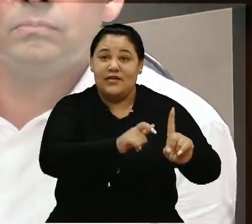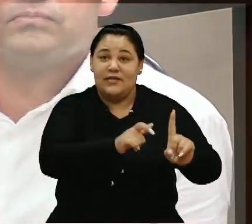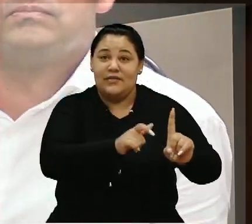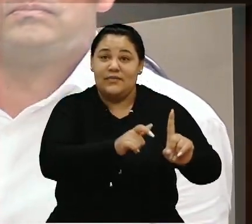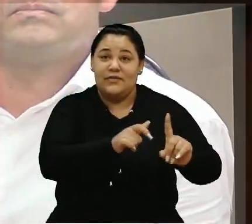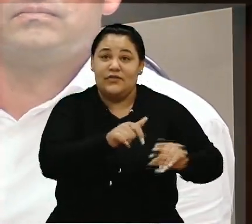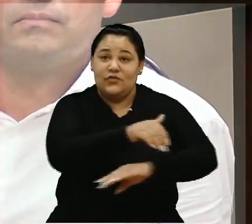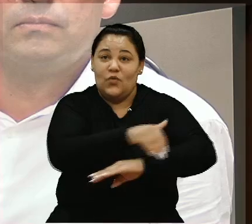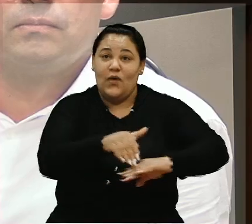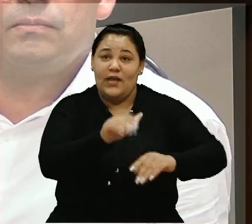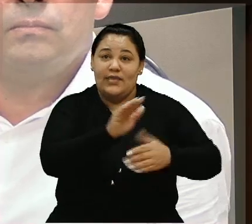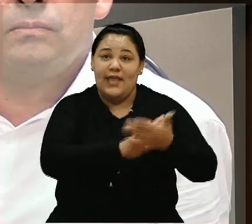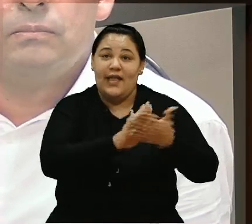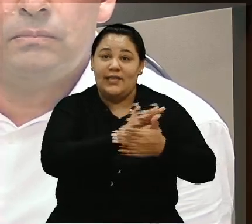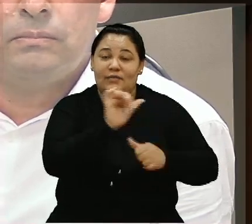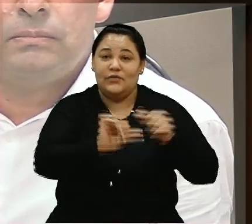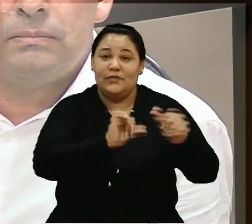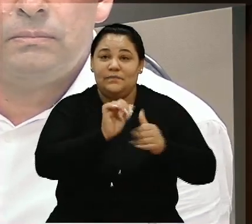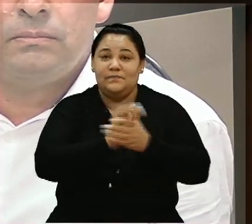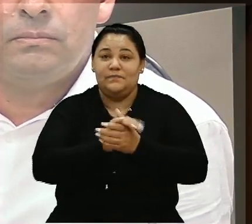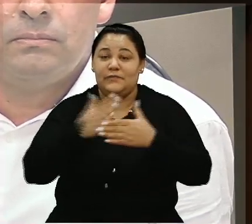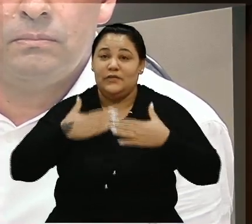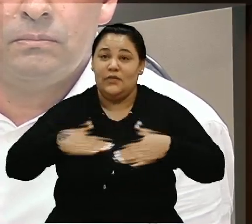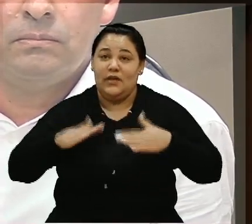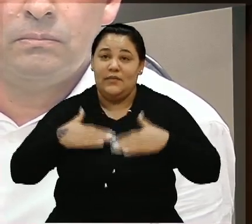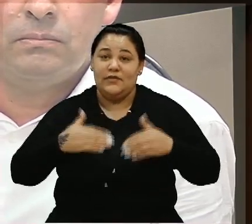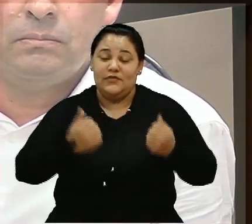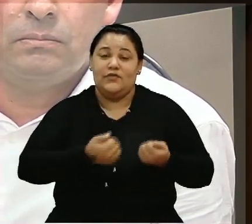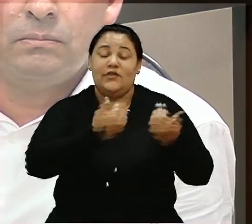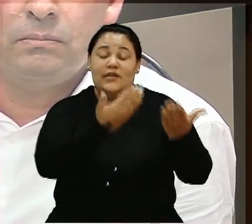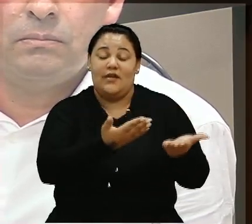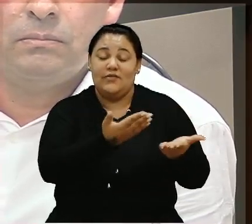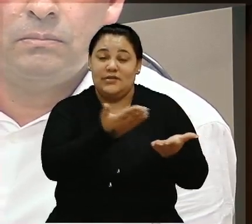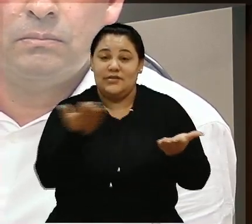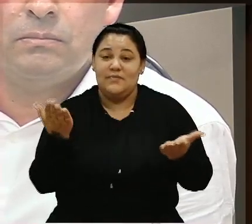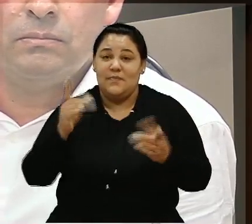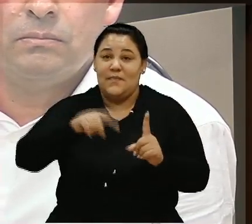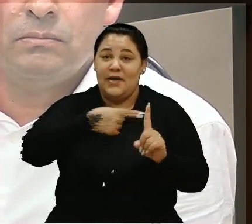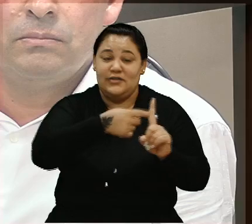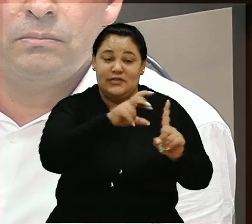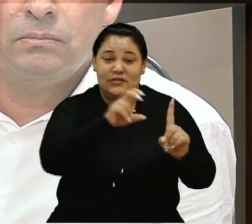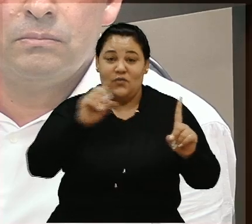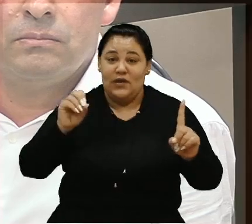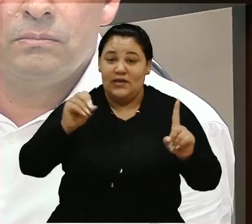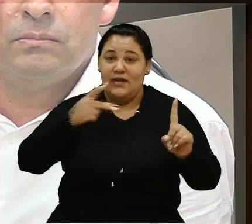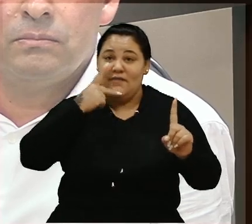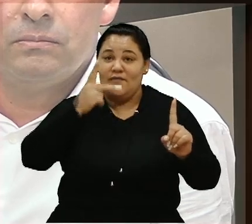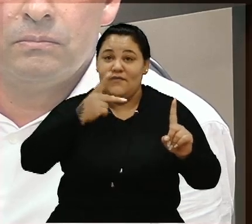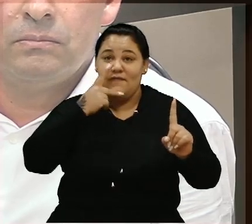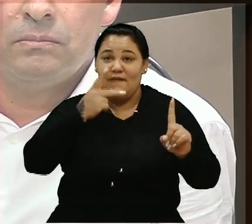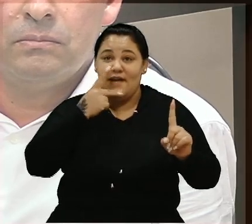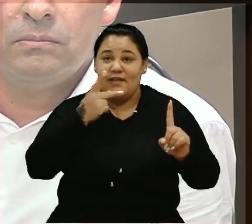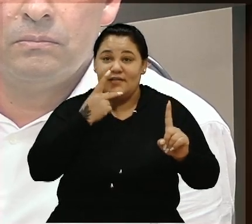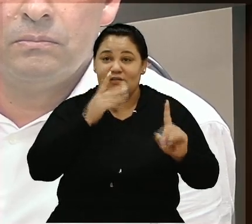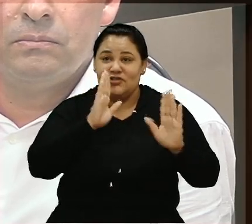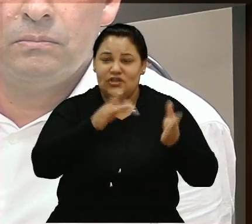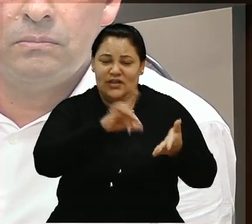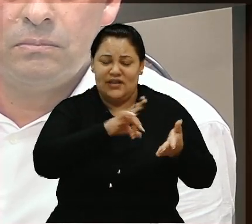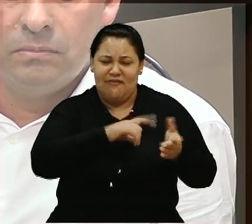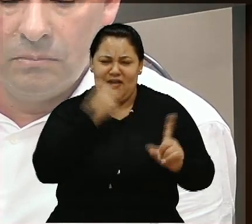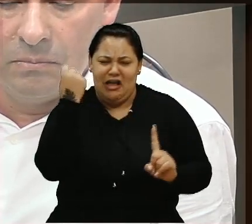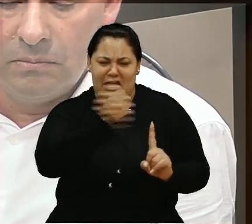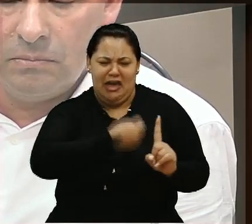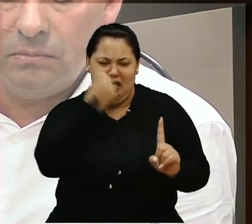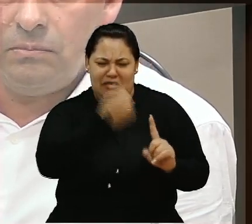mudar. O segundo, tranquilamente trago a vocês mais de 50 relatos de moradores de rua que já sofreram coação e agressão do Iago e de